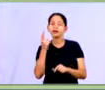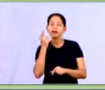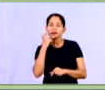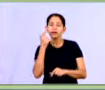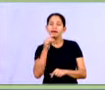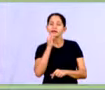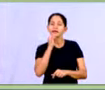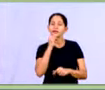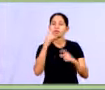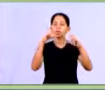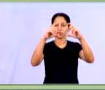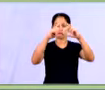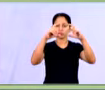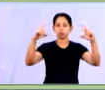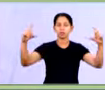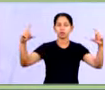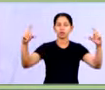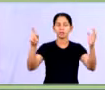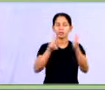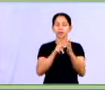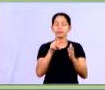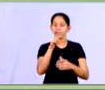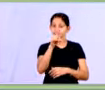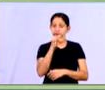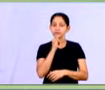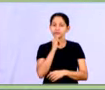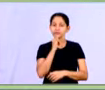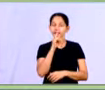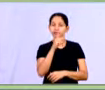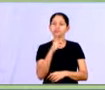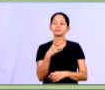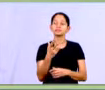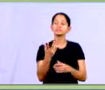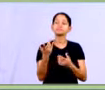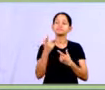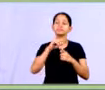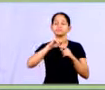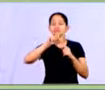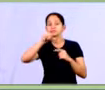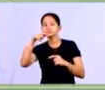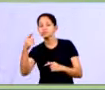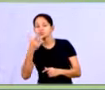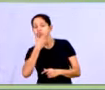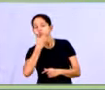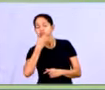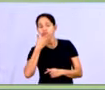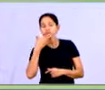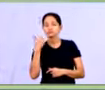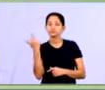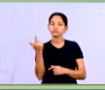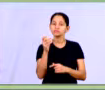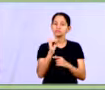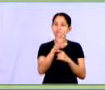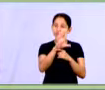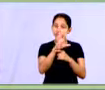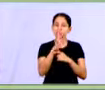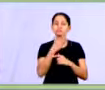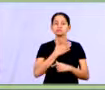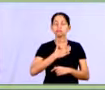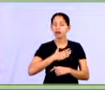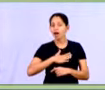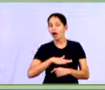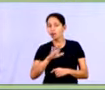utiliza a seguinte equação. A gente vai falar essa equação no slide seguinte de forma pacífica e